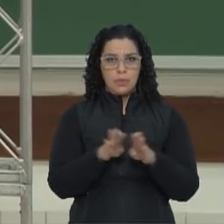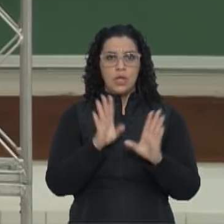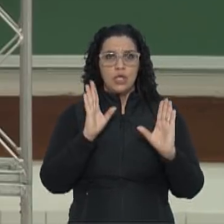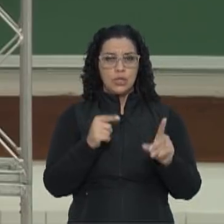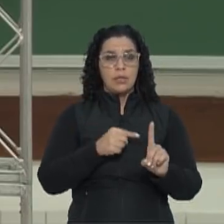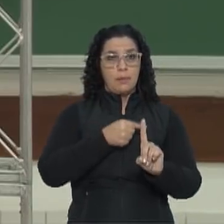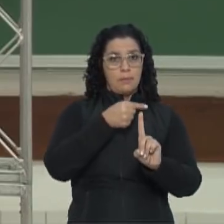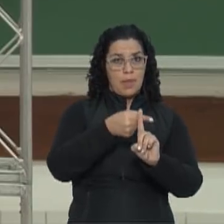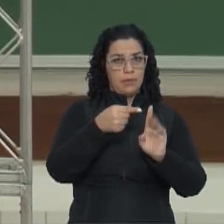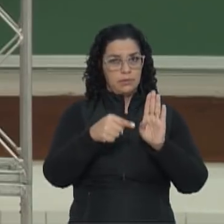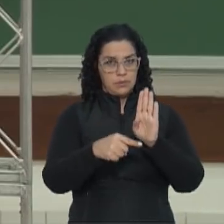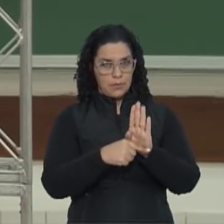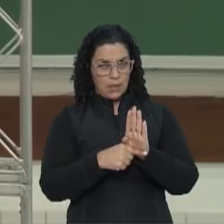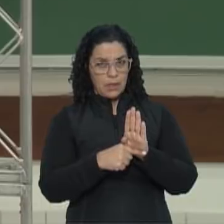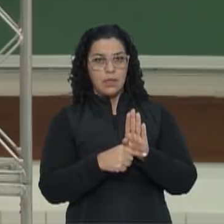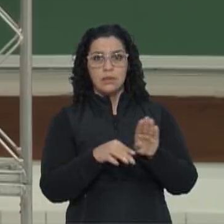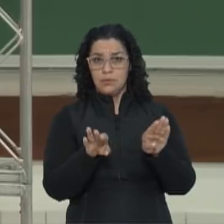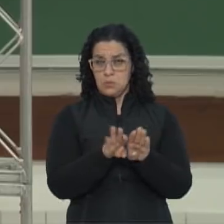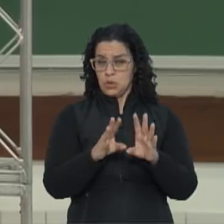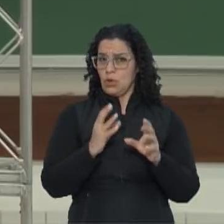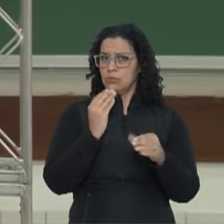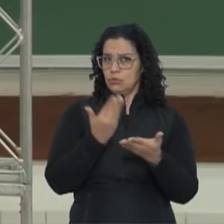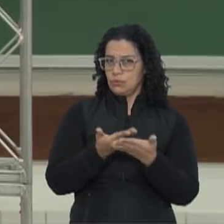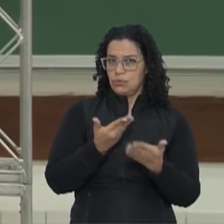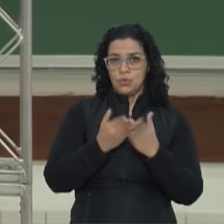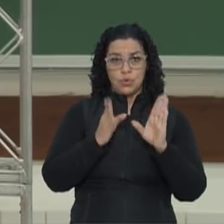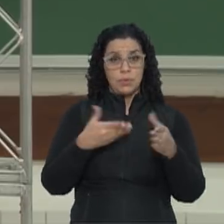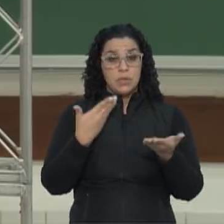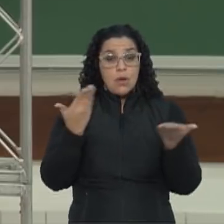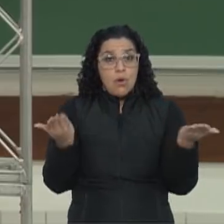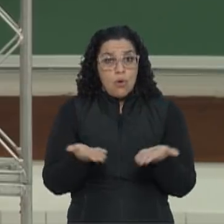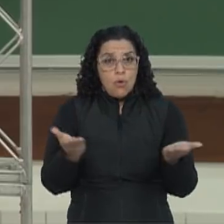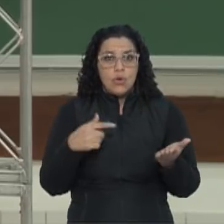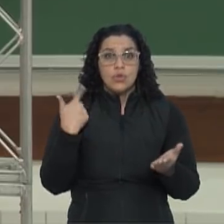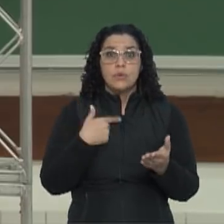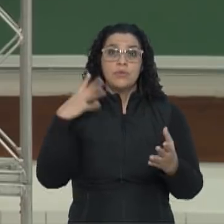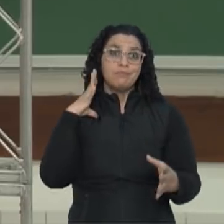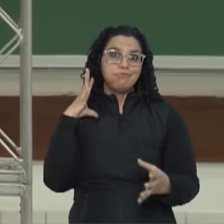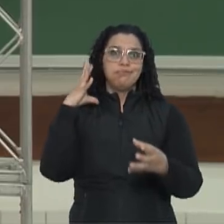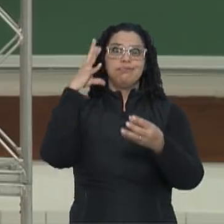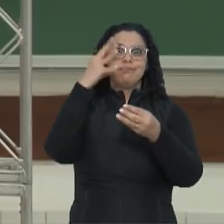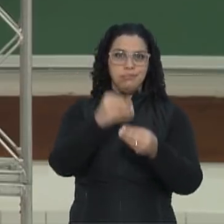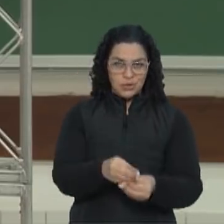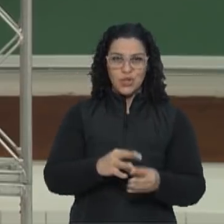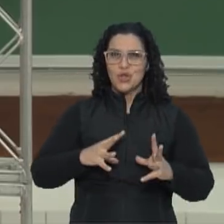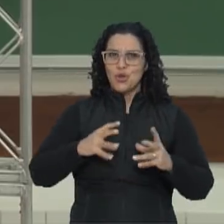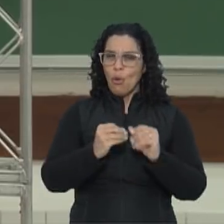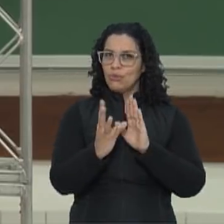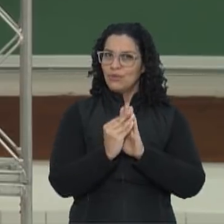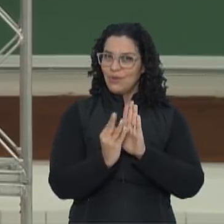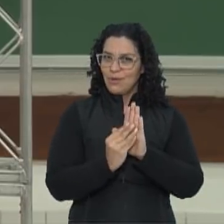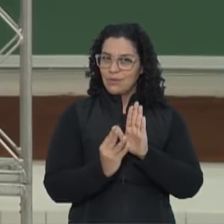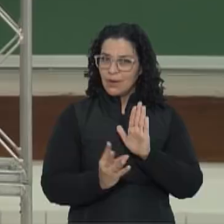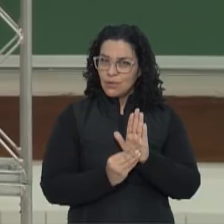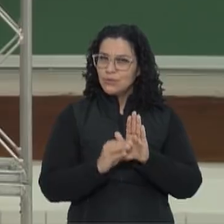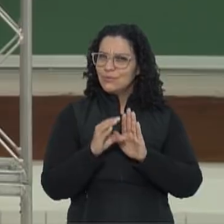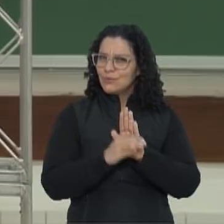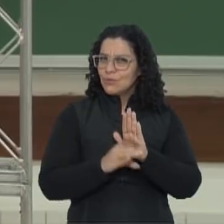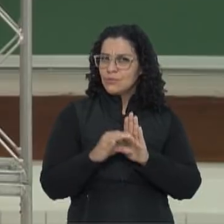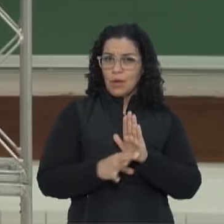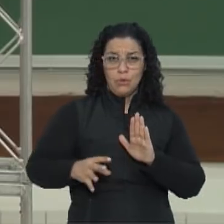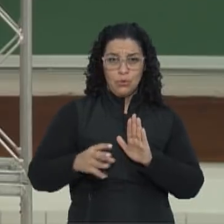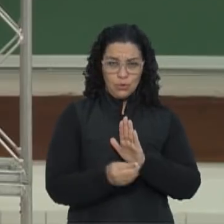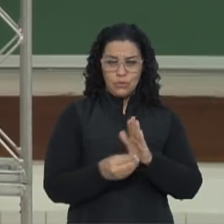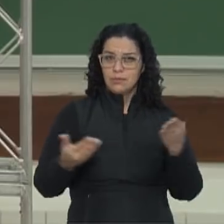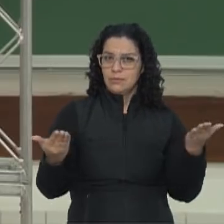adição e subtração, de números racionais, mas na aula de hoje eu faço um resgate desses conceitos e